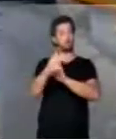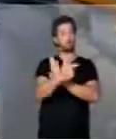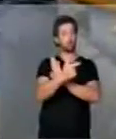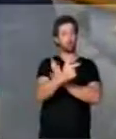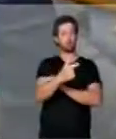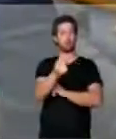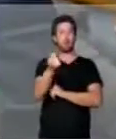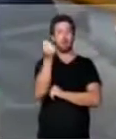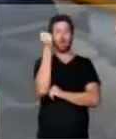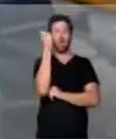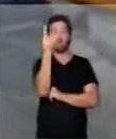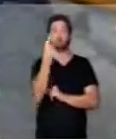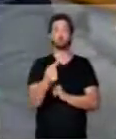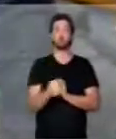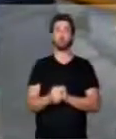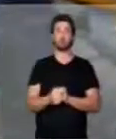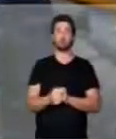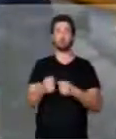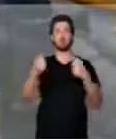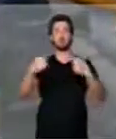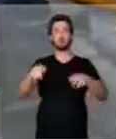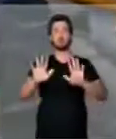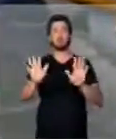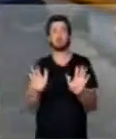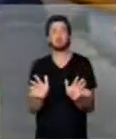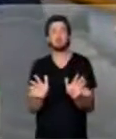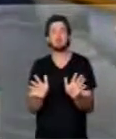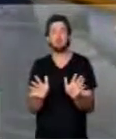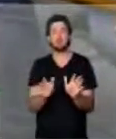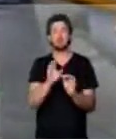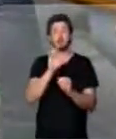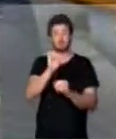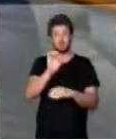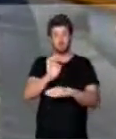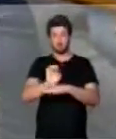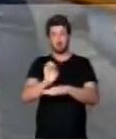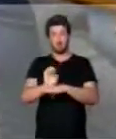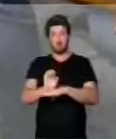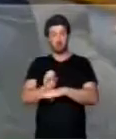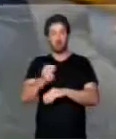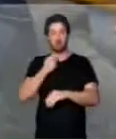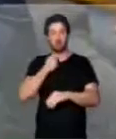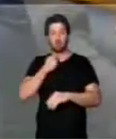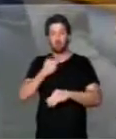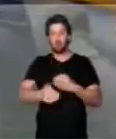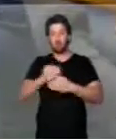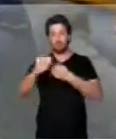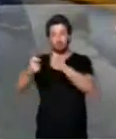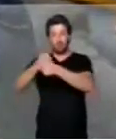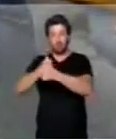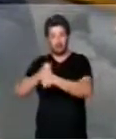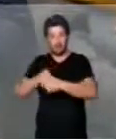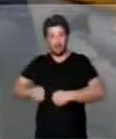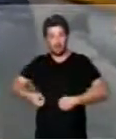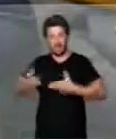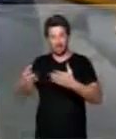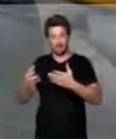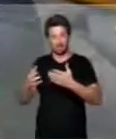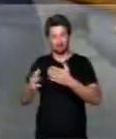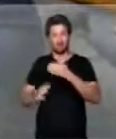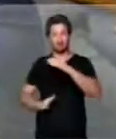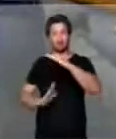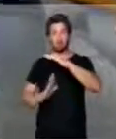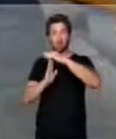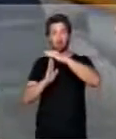é absurdo, ele é desnecessário. Se o estado não pode crescer as suas despesas além